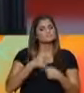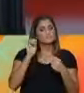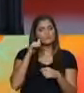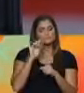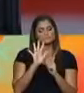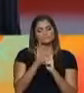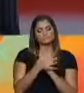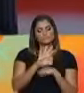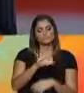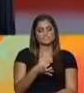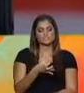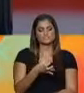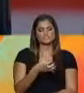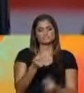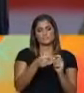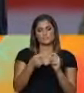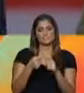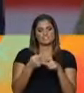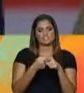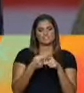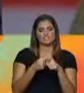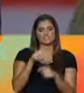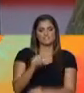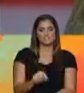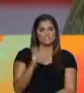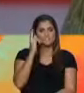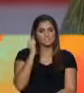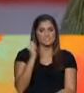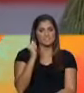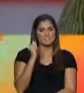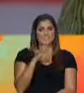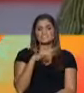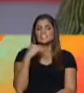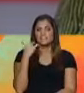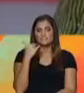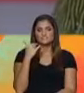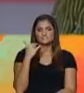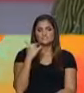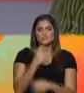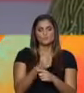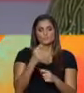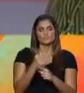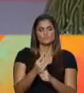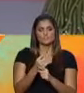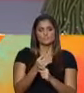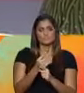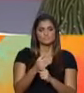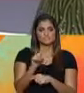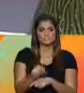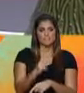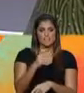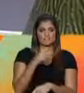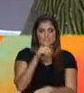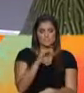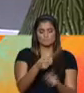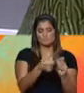volta, dos concelhos à volta. É extremamente interessante, é uma ideia muito, muito engraçada, então, porque indo buscar às adegas cooperativas ao